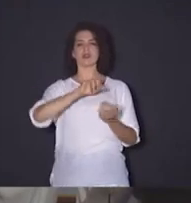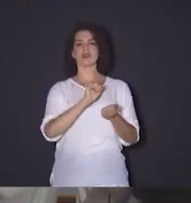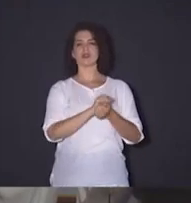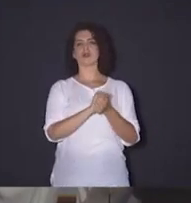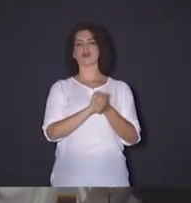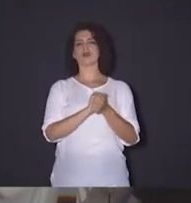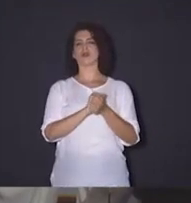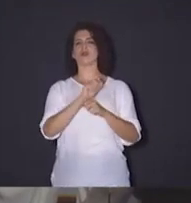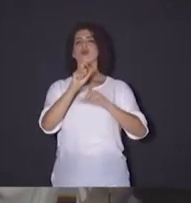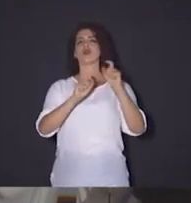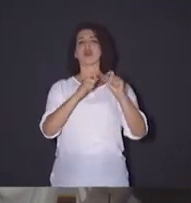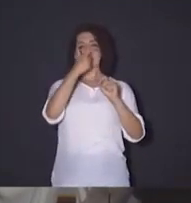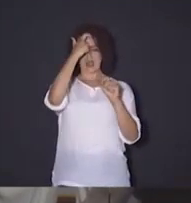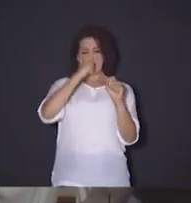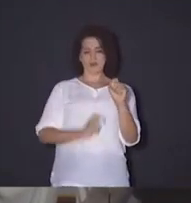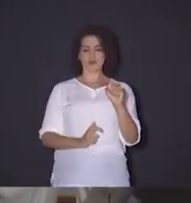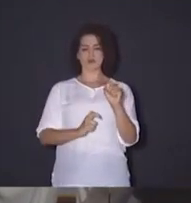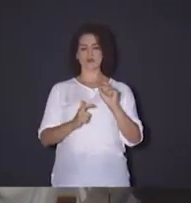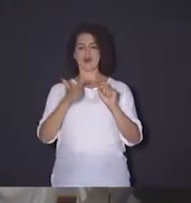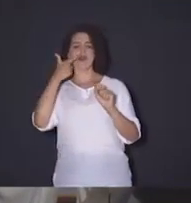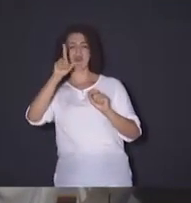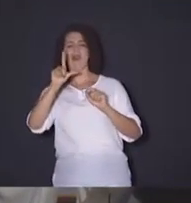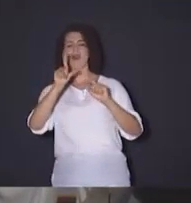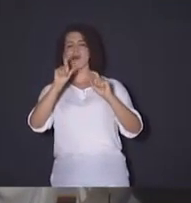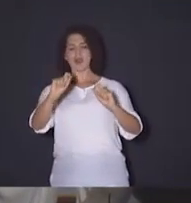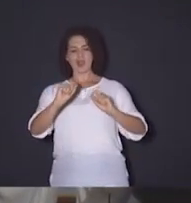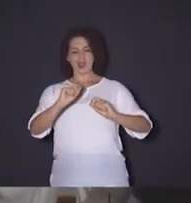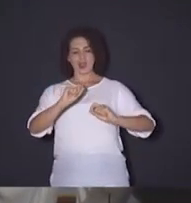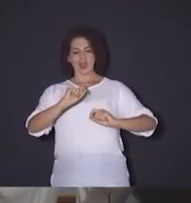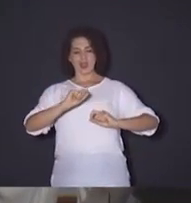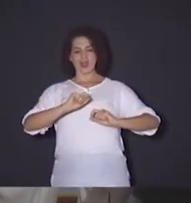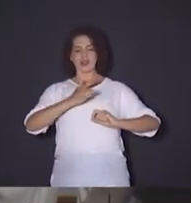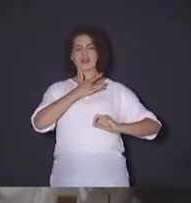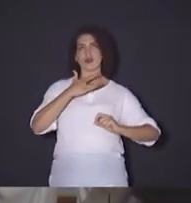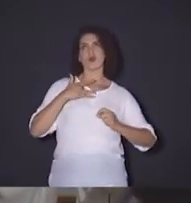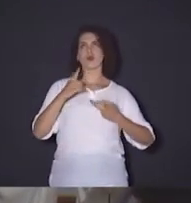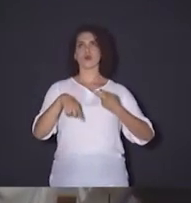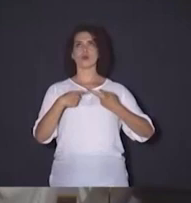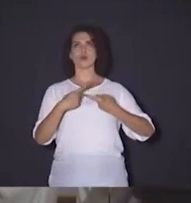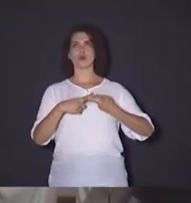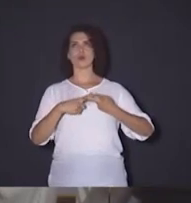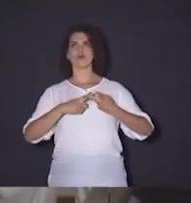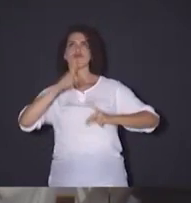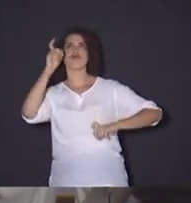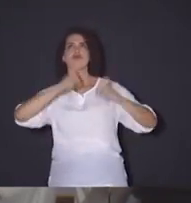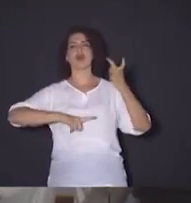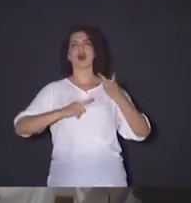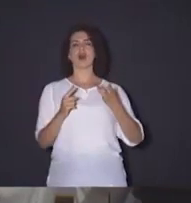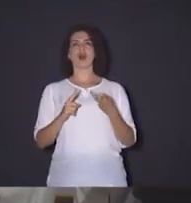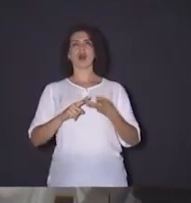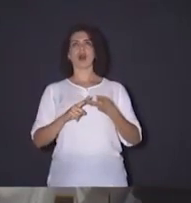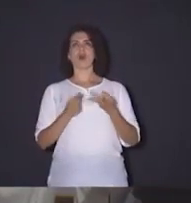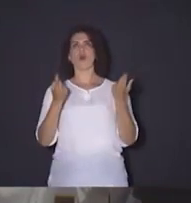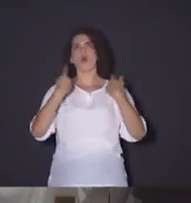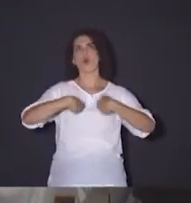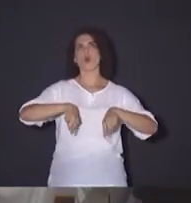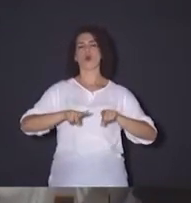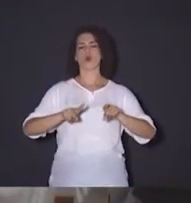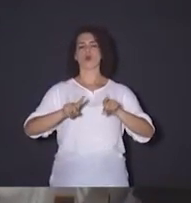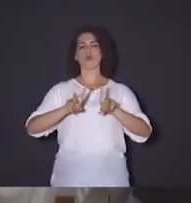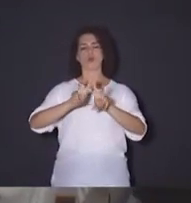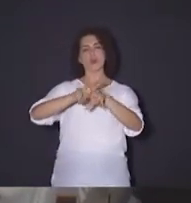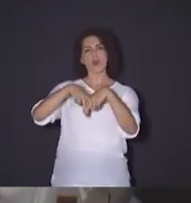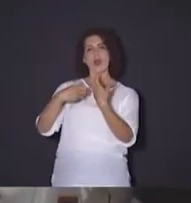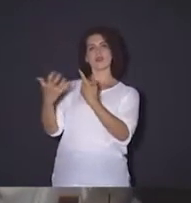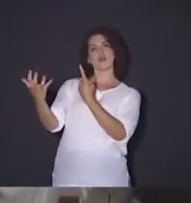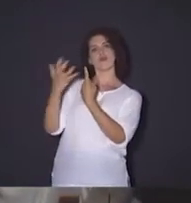na sua expressão, no seu desenvolvimento, na sua saúde, no seu corpo, por ter, por receber essa